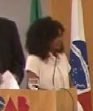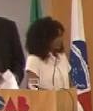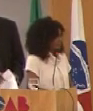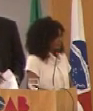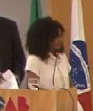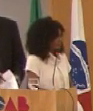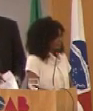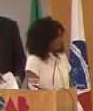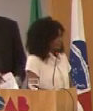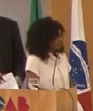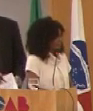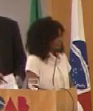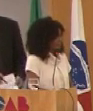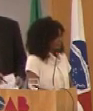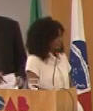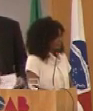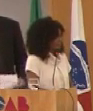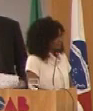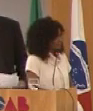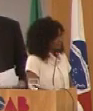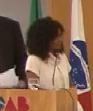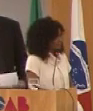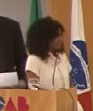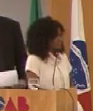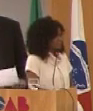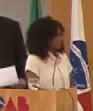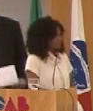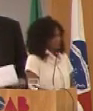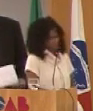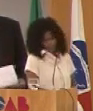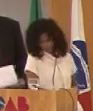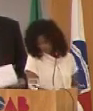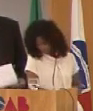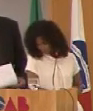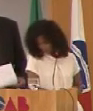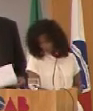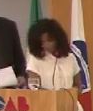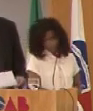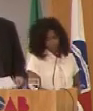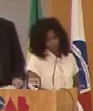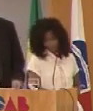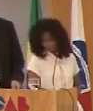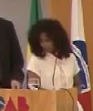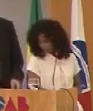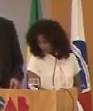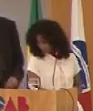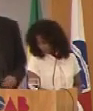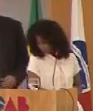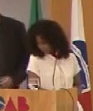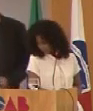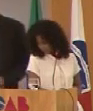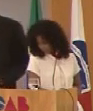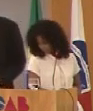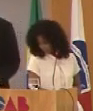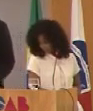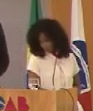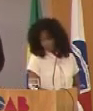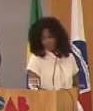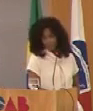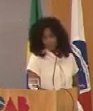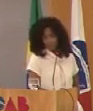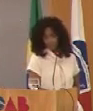direitos, completo, complexo e humanizado. Por isso, nos é tão